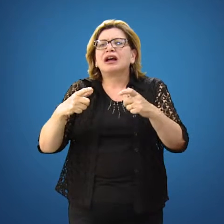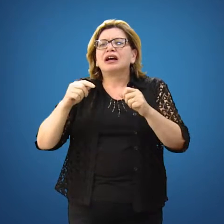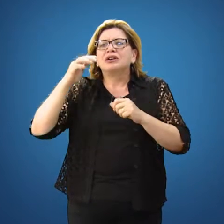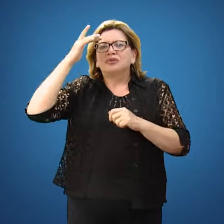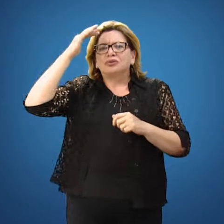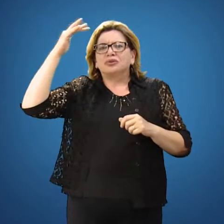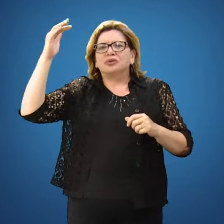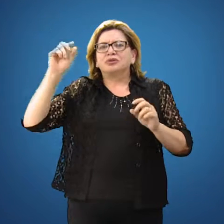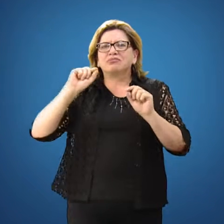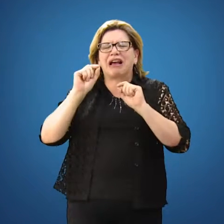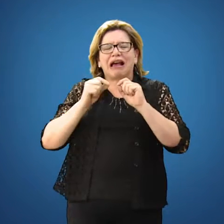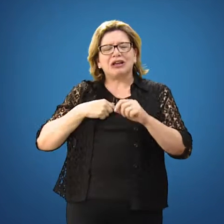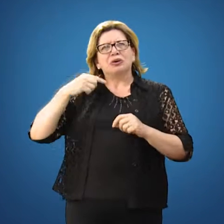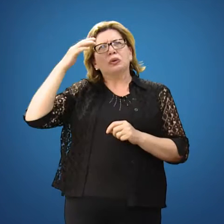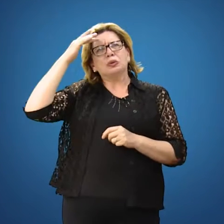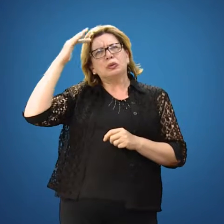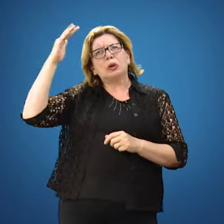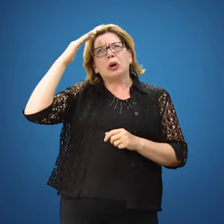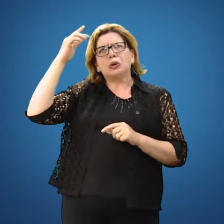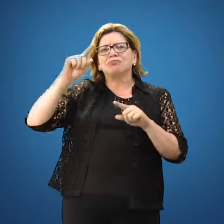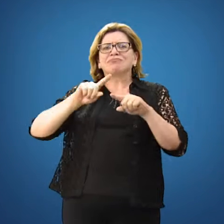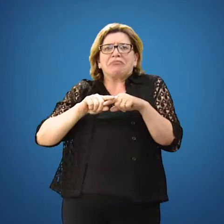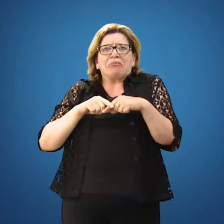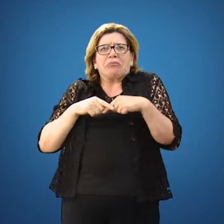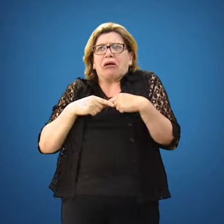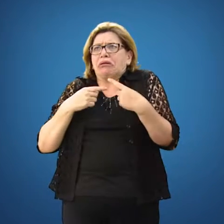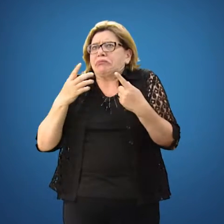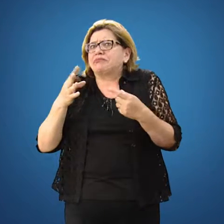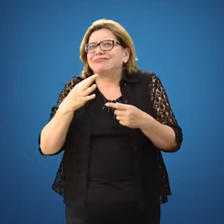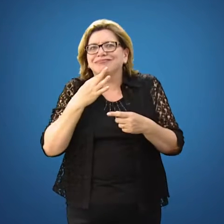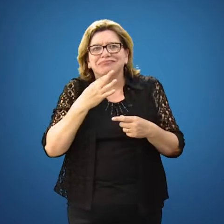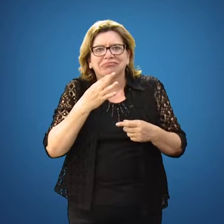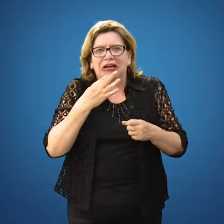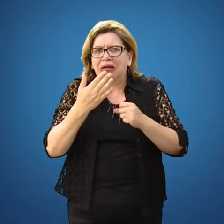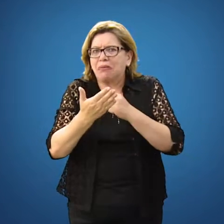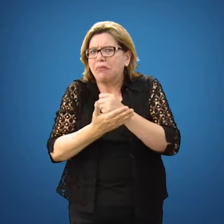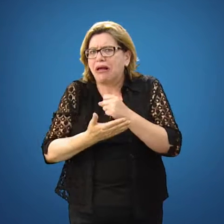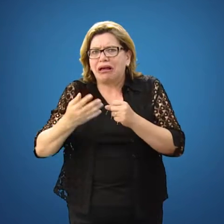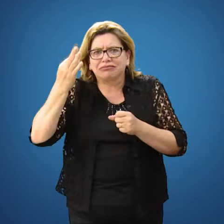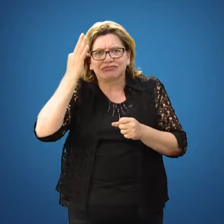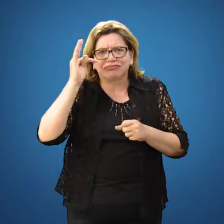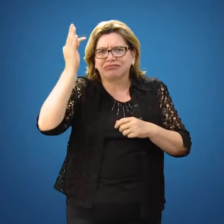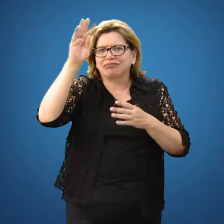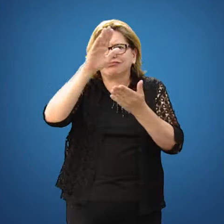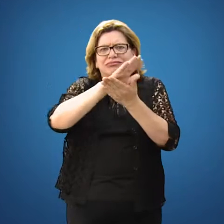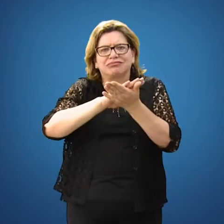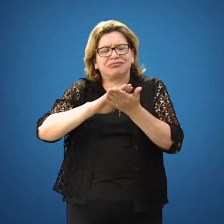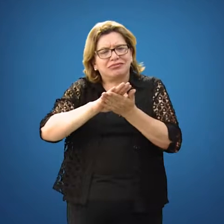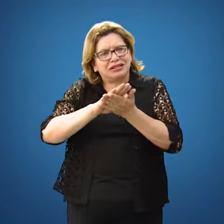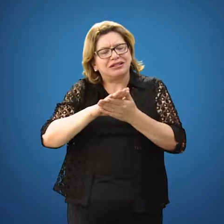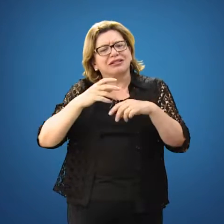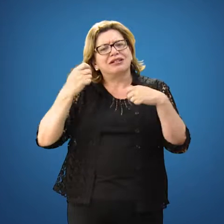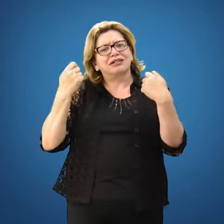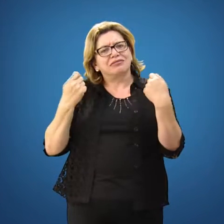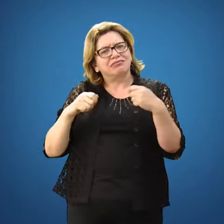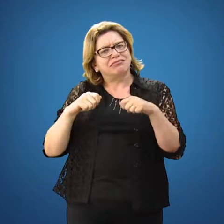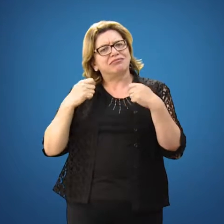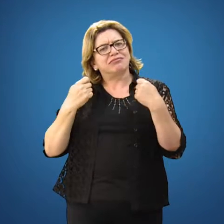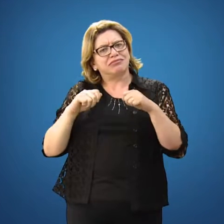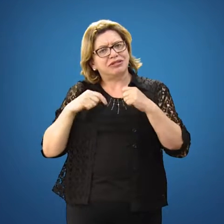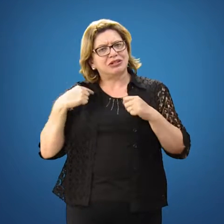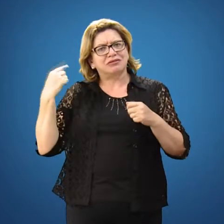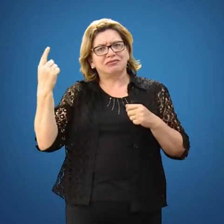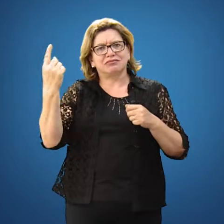Então, de nada adianta eu sonhar algo que eu não conheço, que eu não tenho base teórica. Então, é necessário que